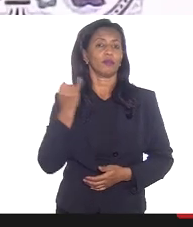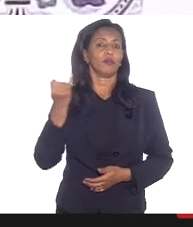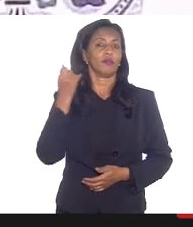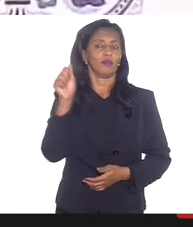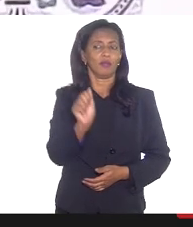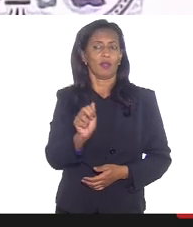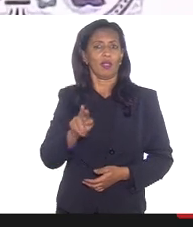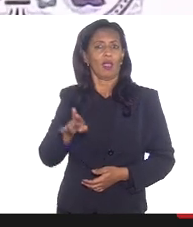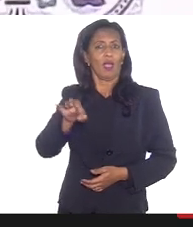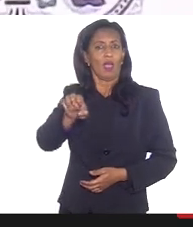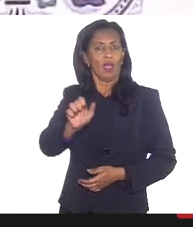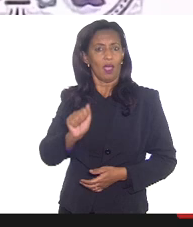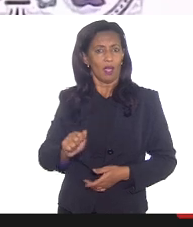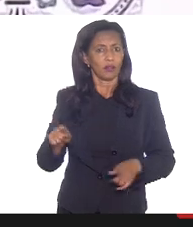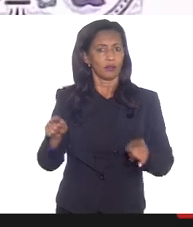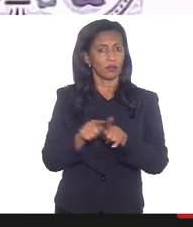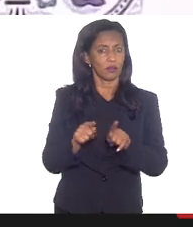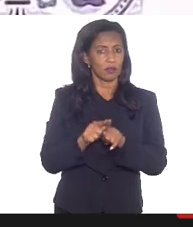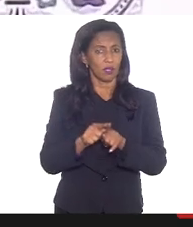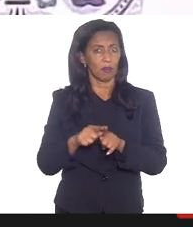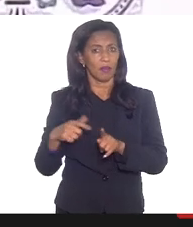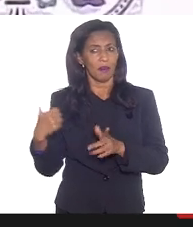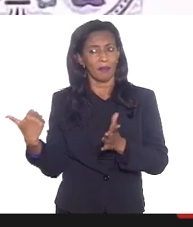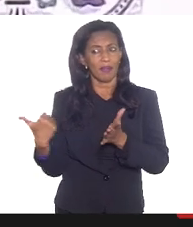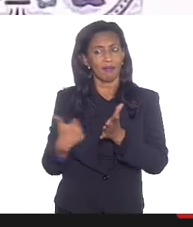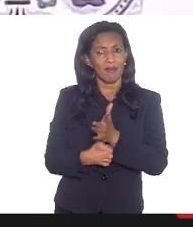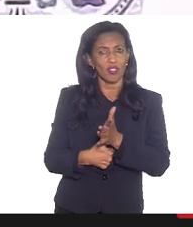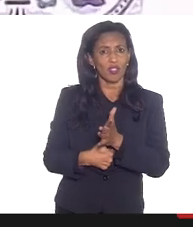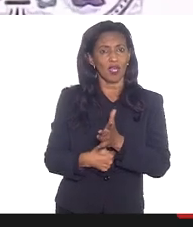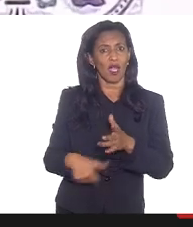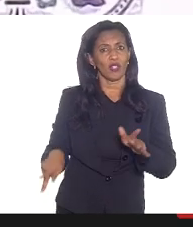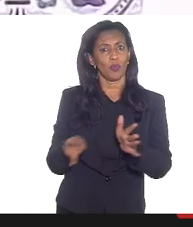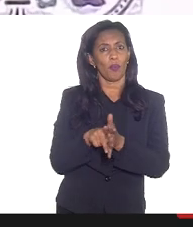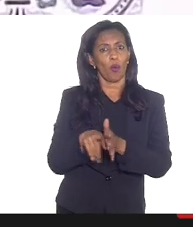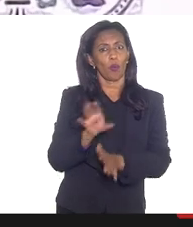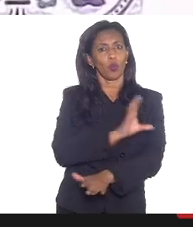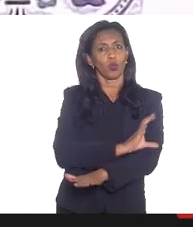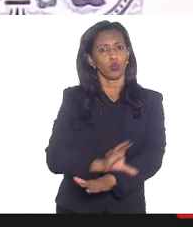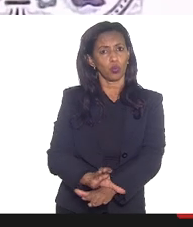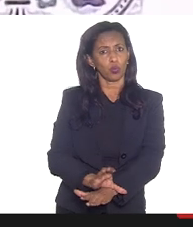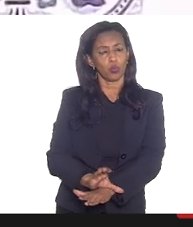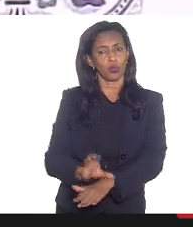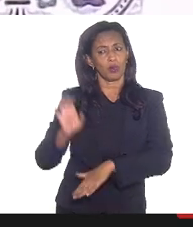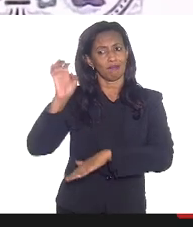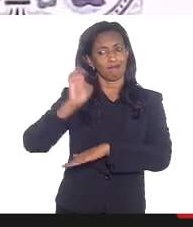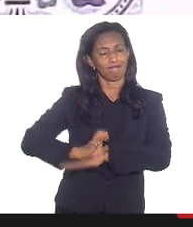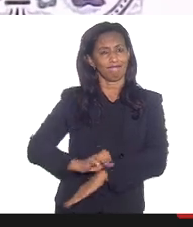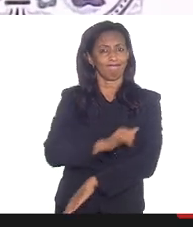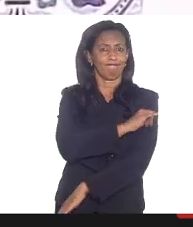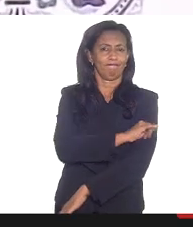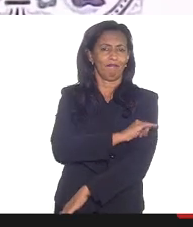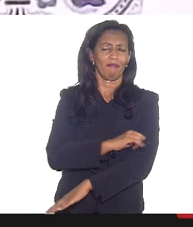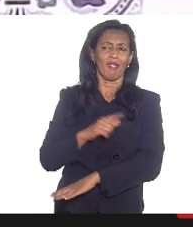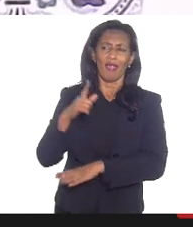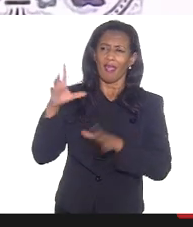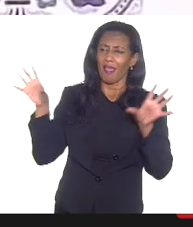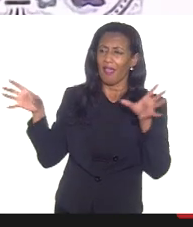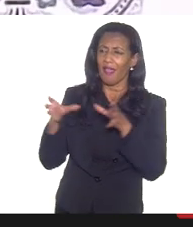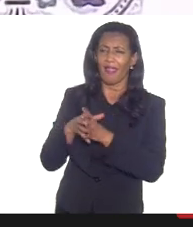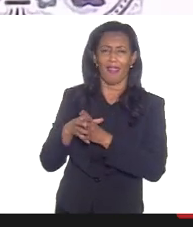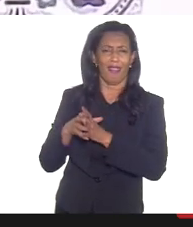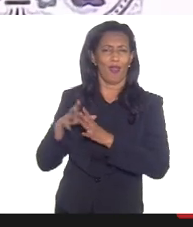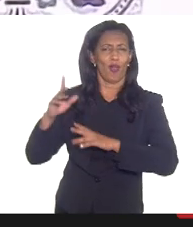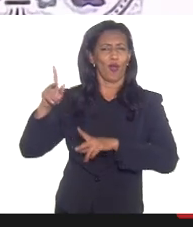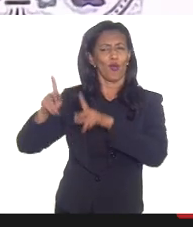arte também para a identidade e cultura do povo do Estado do Rio de Janeiro, que é um povo essencialmente artístico por natureza,